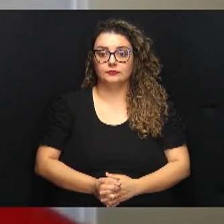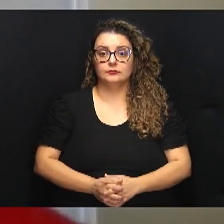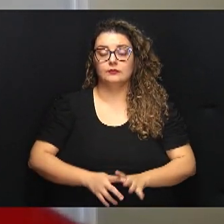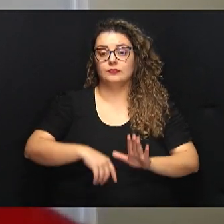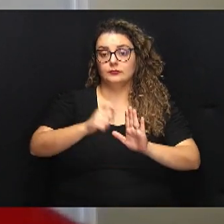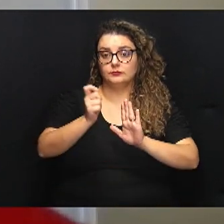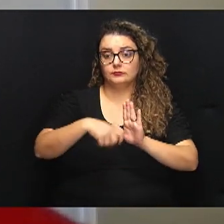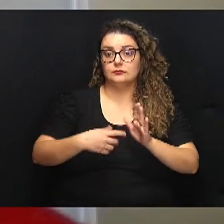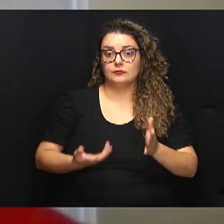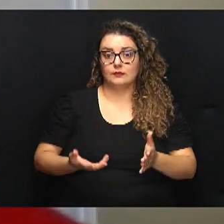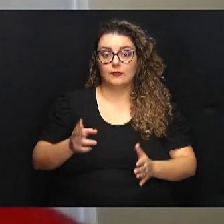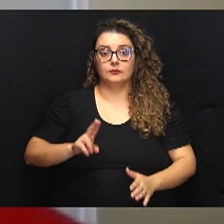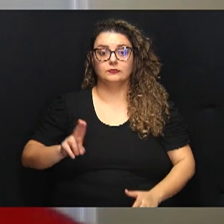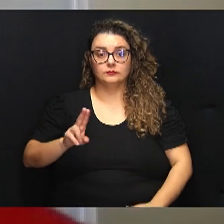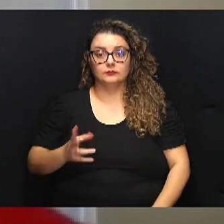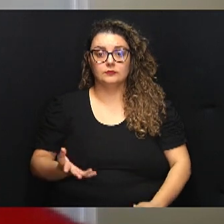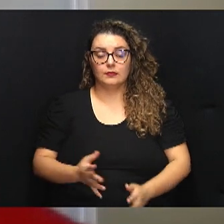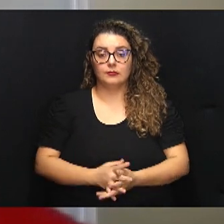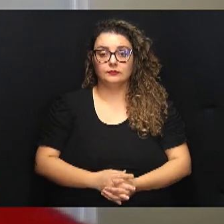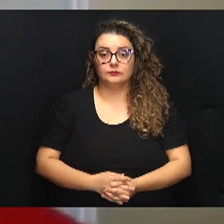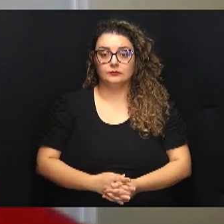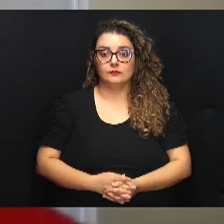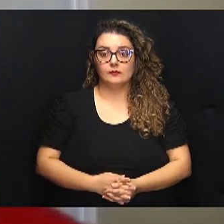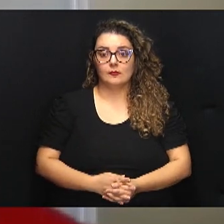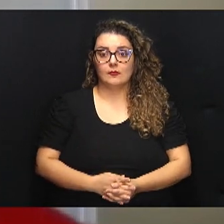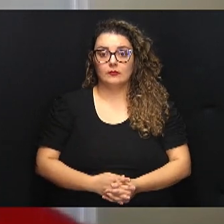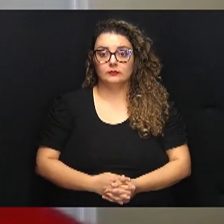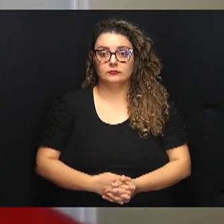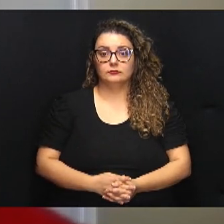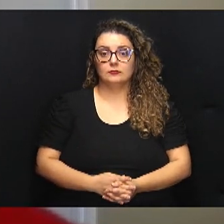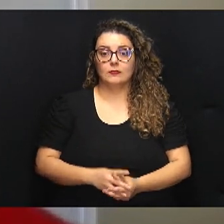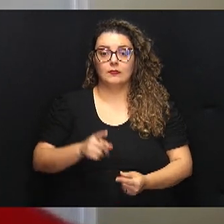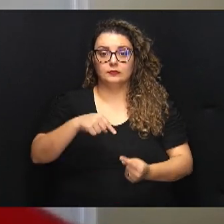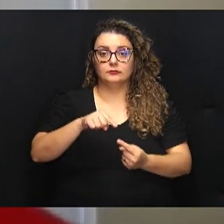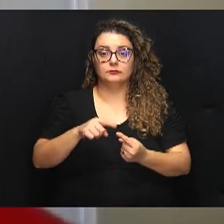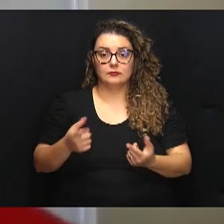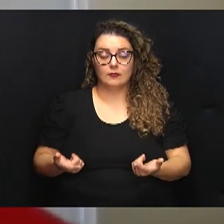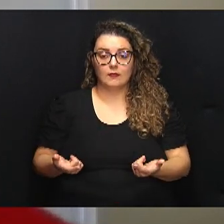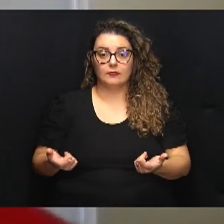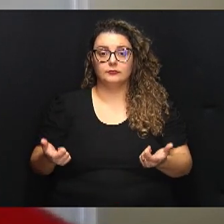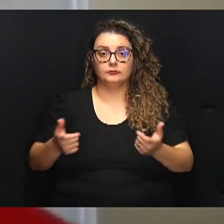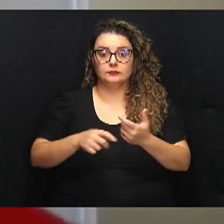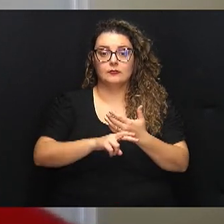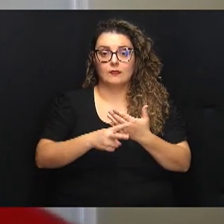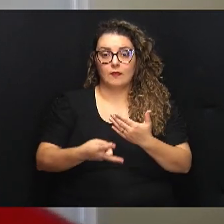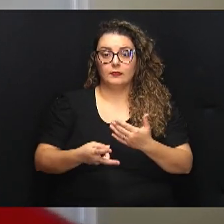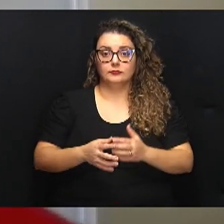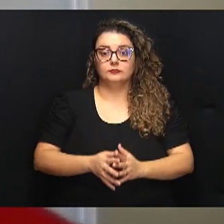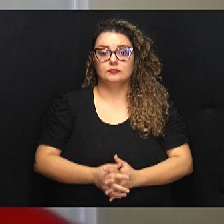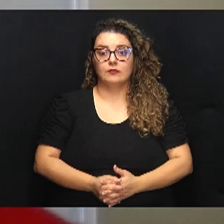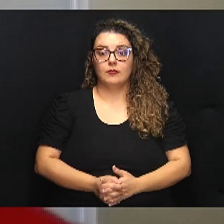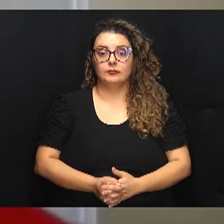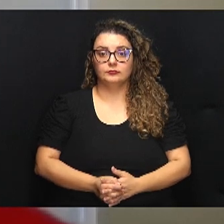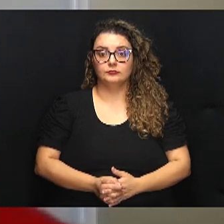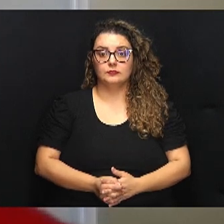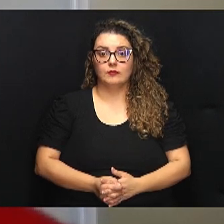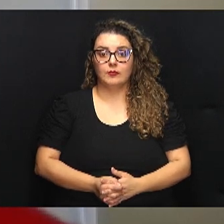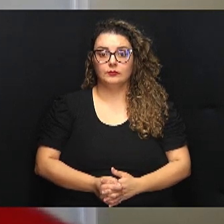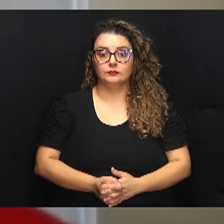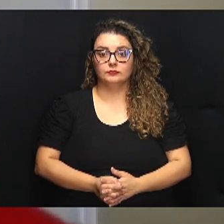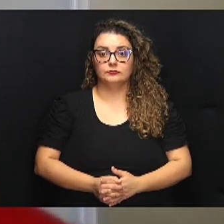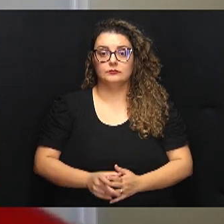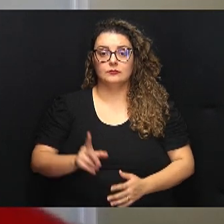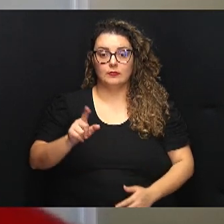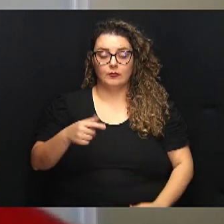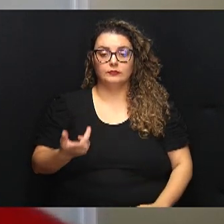executadas, implantadas, a fim de minimizar, compensar os impactos que serão advindos